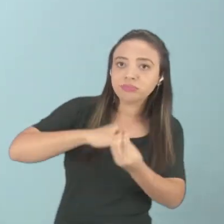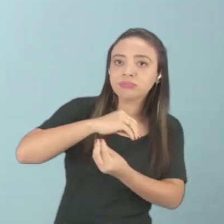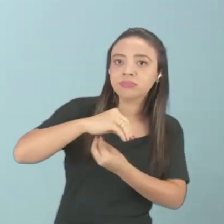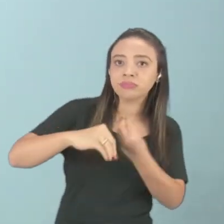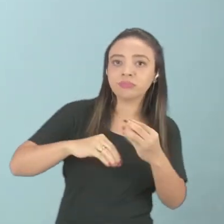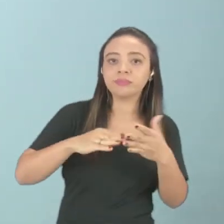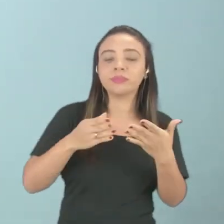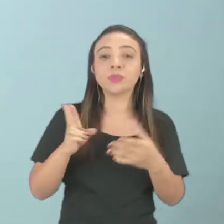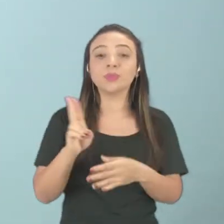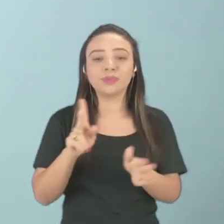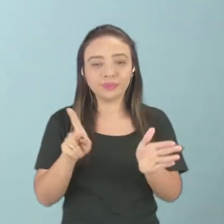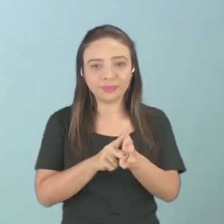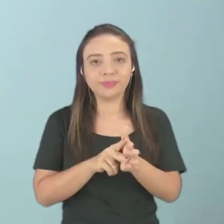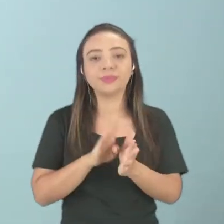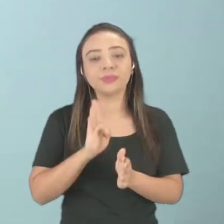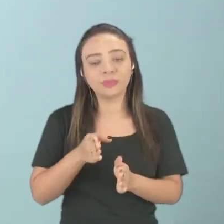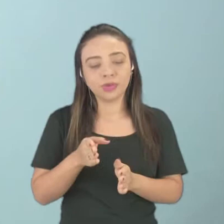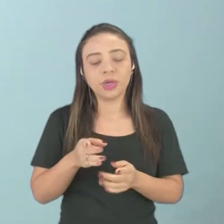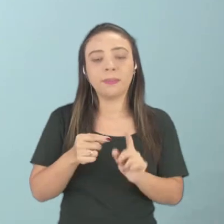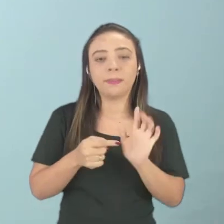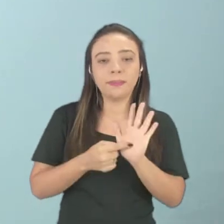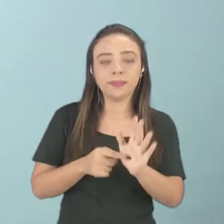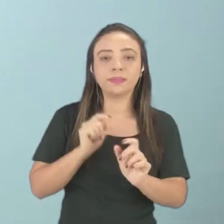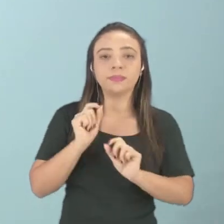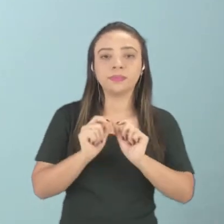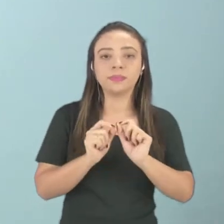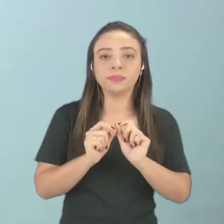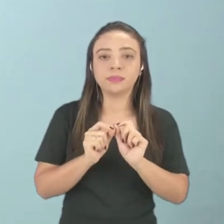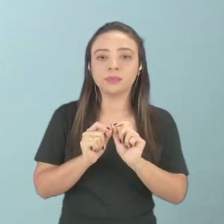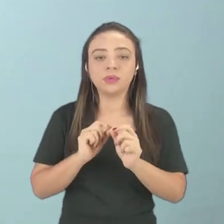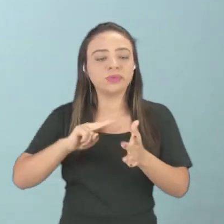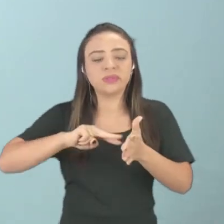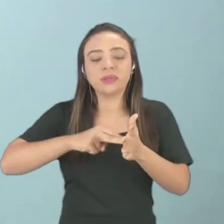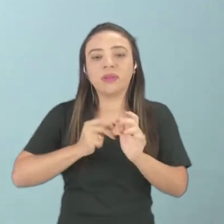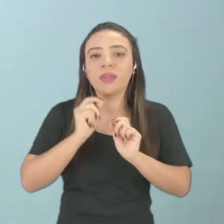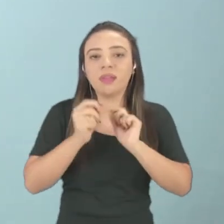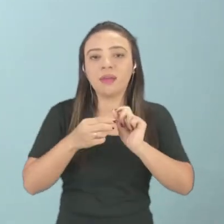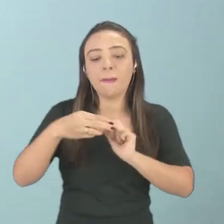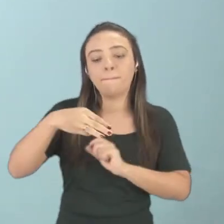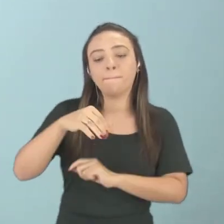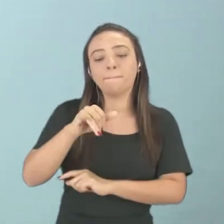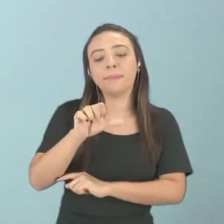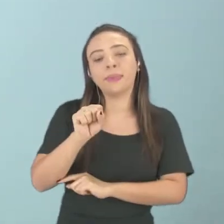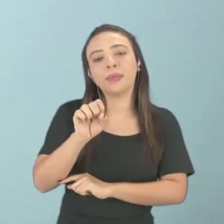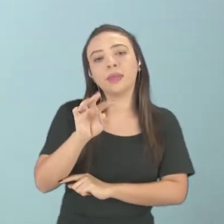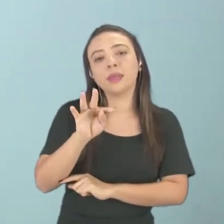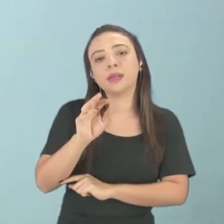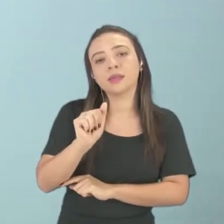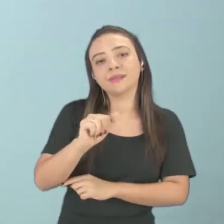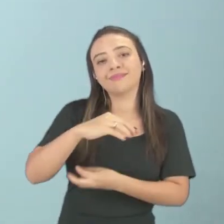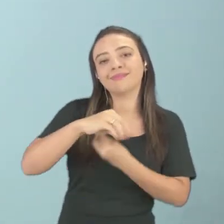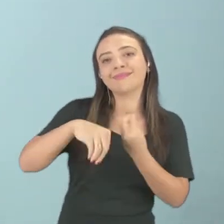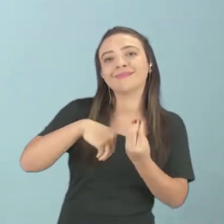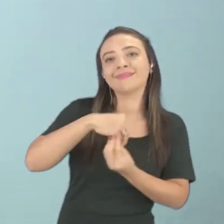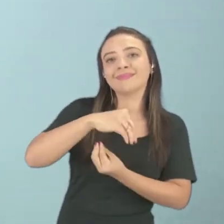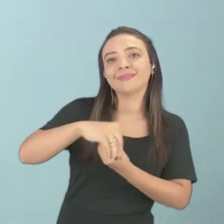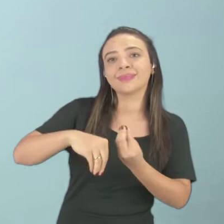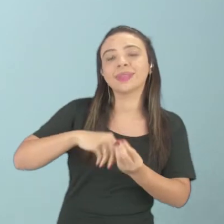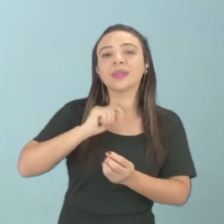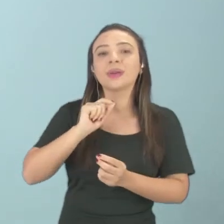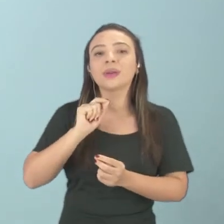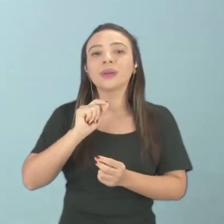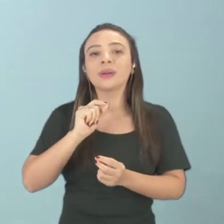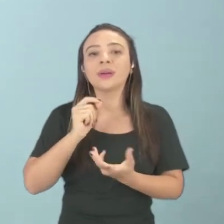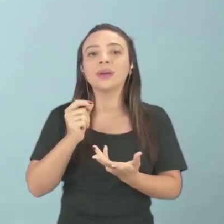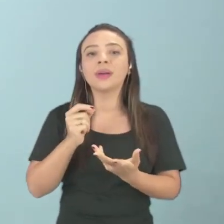gente o próprio nome já indica mais ou menos o que que seria essa função a doenca mista né a gente conhece o misto